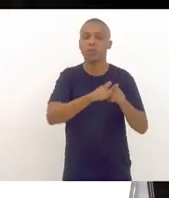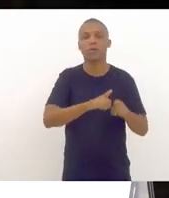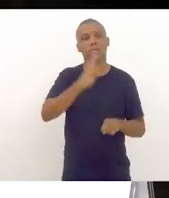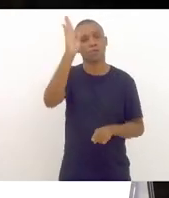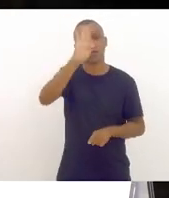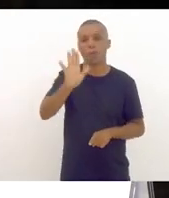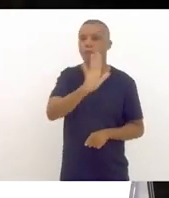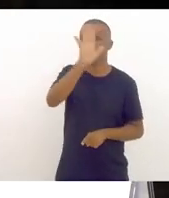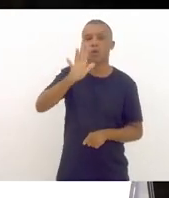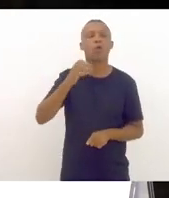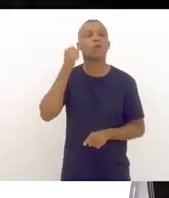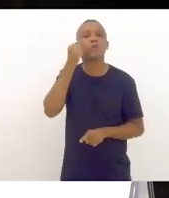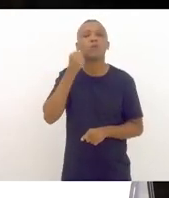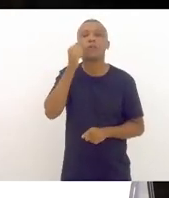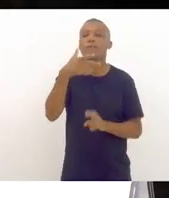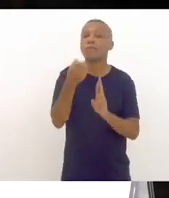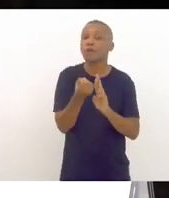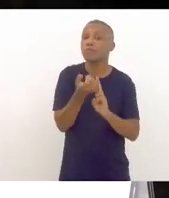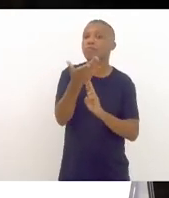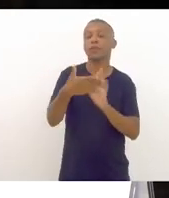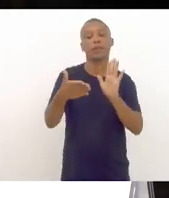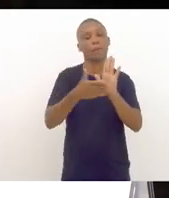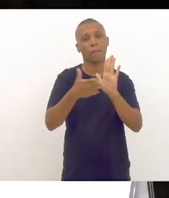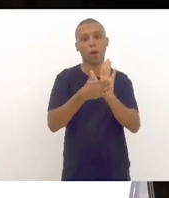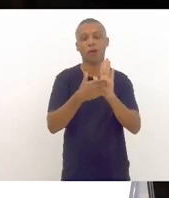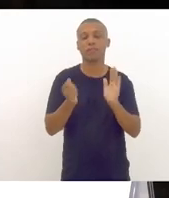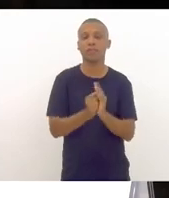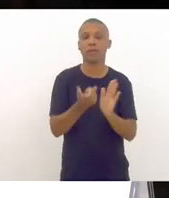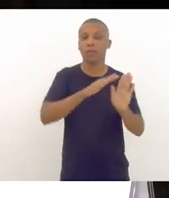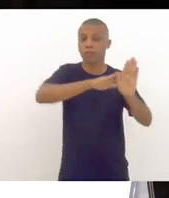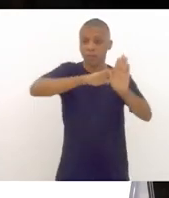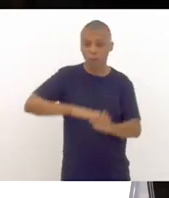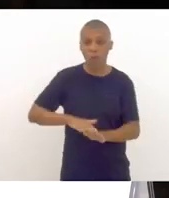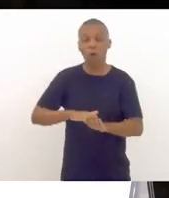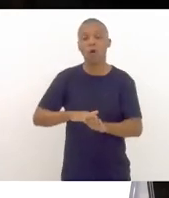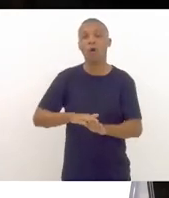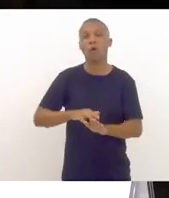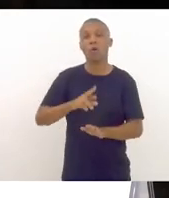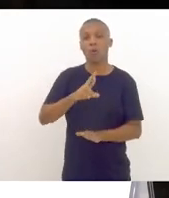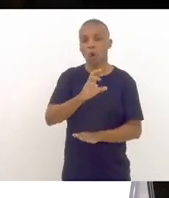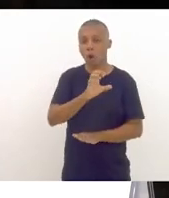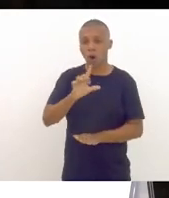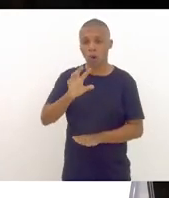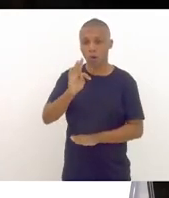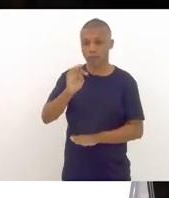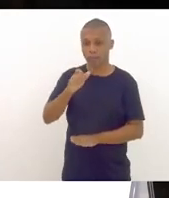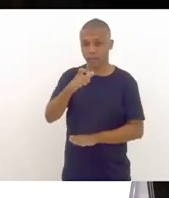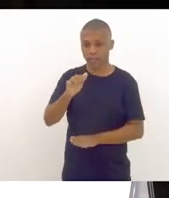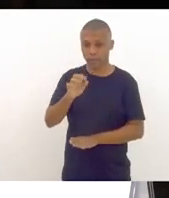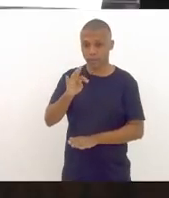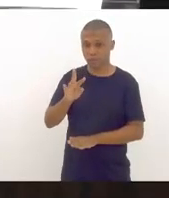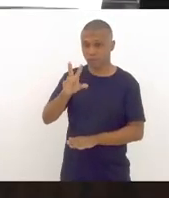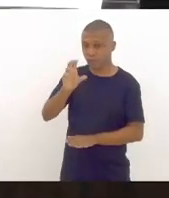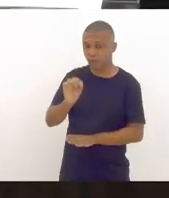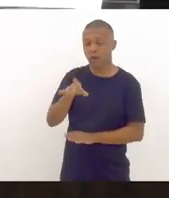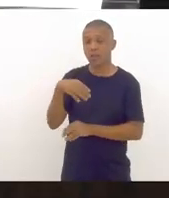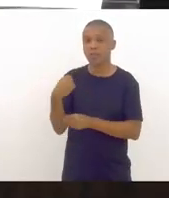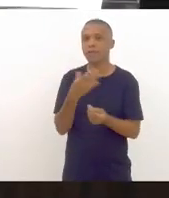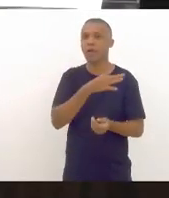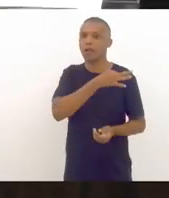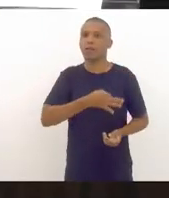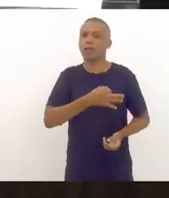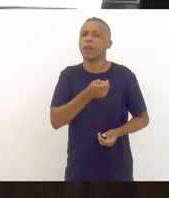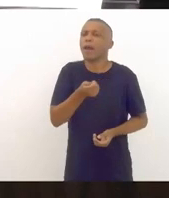o senador foi o relator dessa medida que derrubou o rol taxativo e devolveu a dignidade àquelas pessoas, aquelas poucas